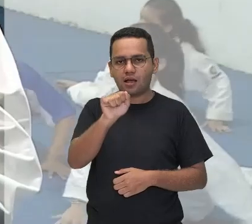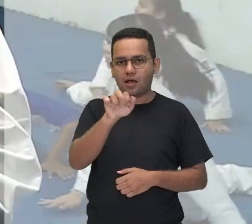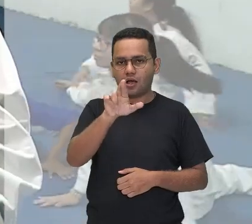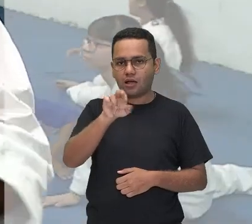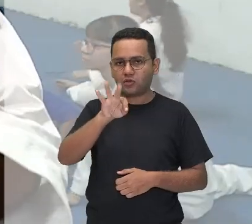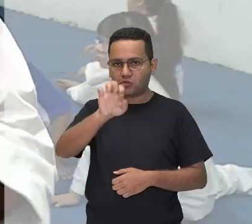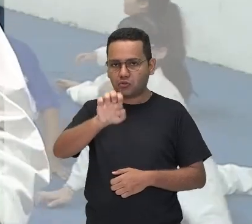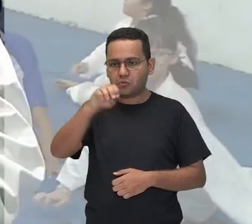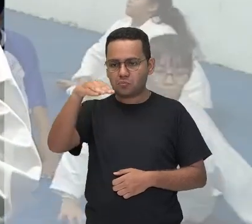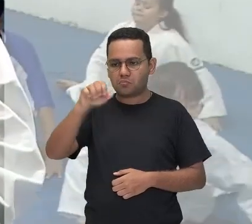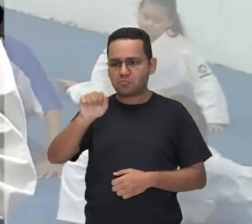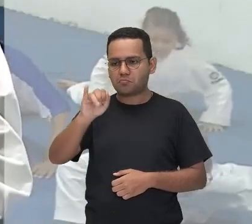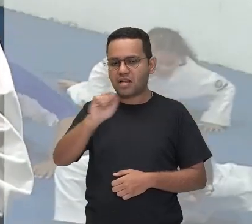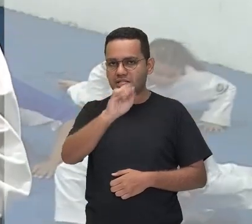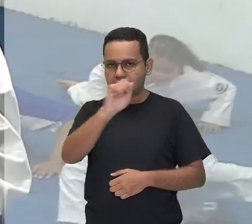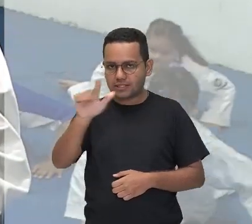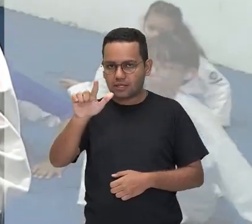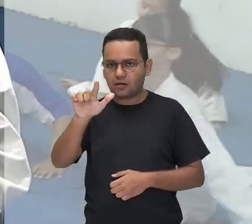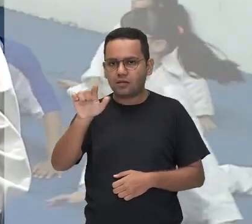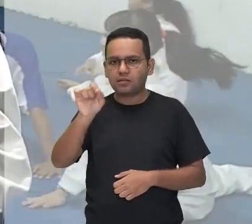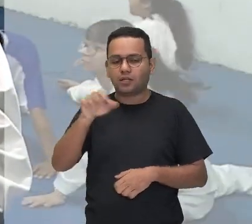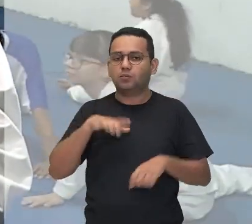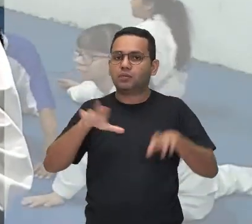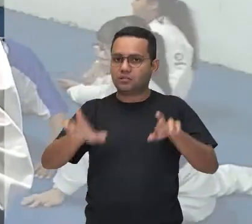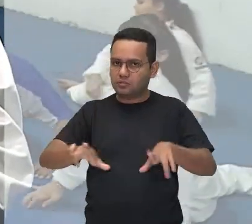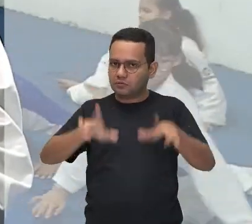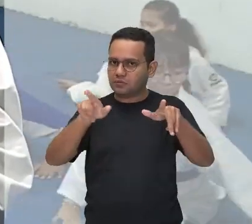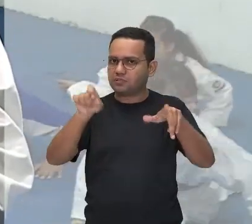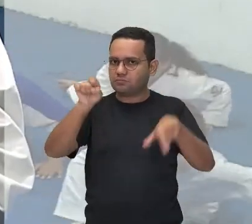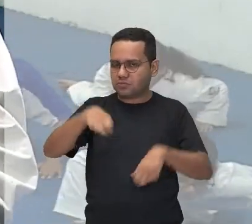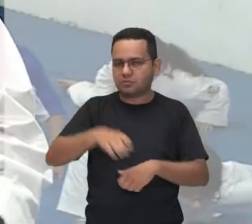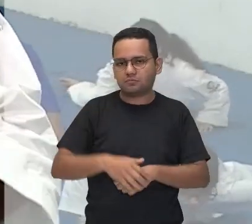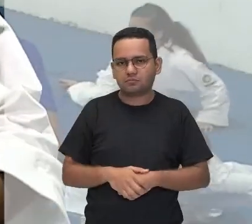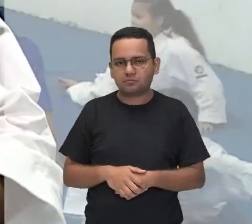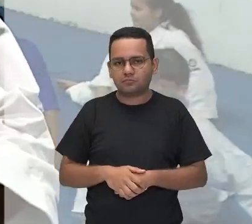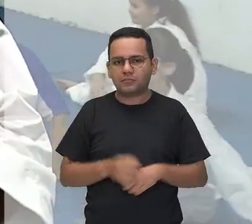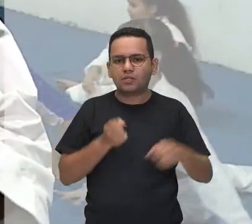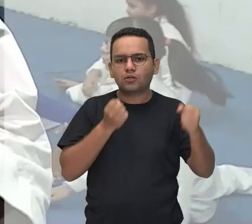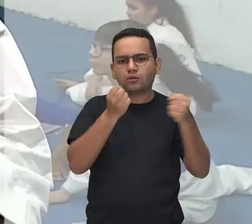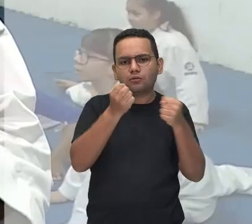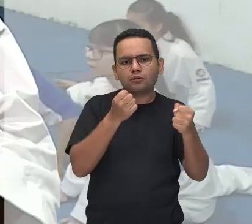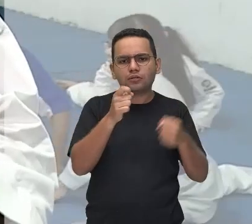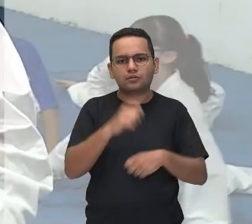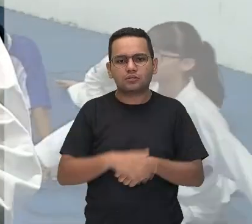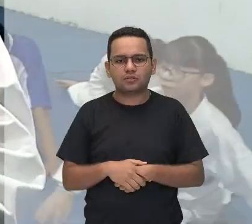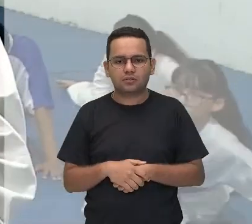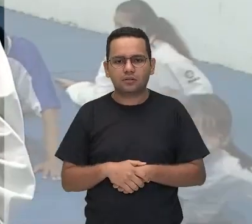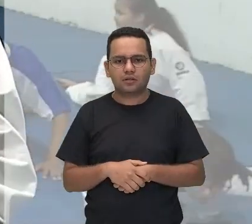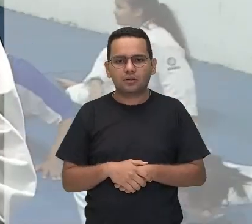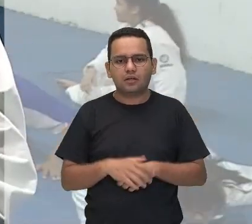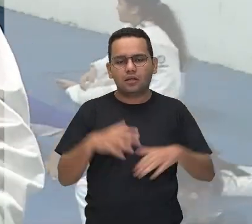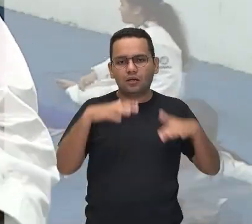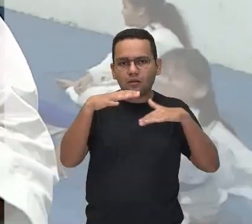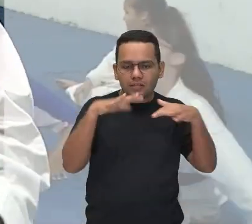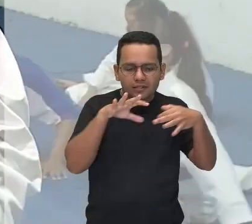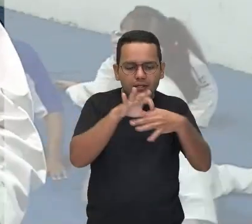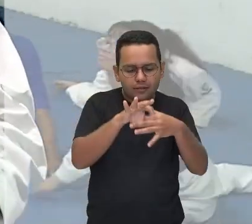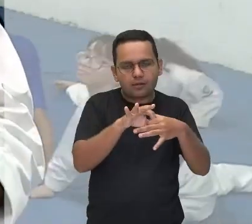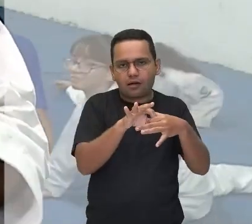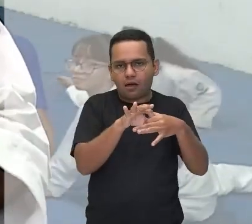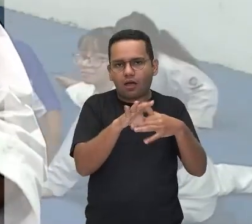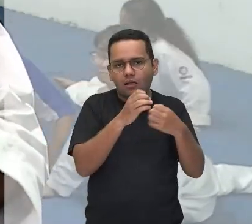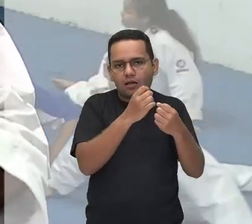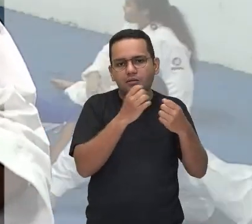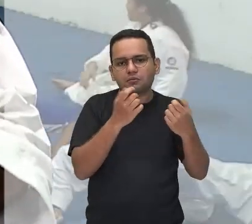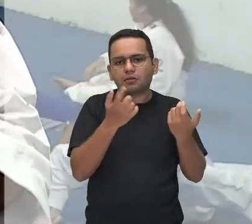luta, eu acredito que exista uma diferença muito grande. A luta é o movimento humano levado ao combate e a arte marcial ela